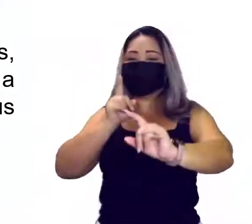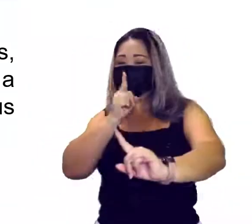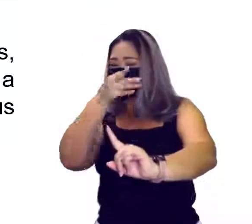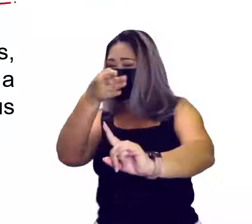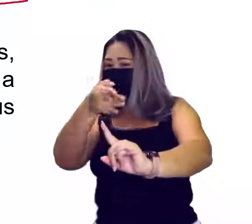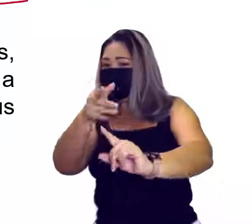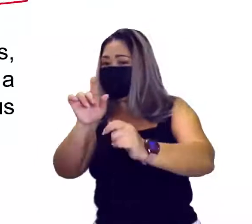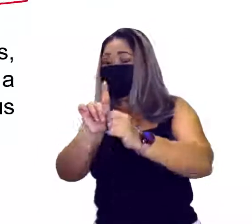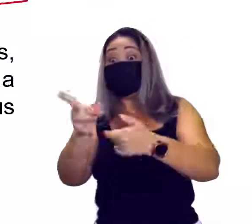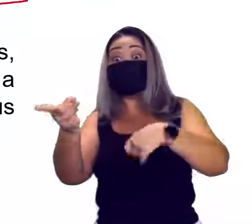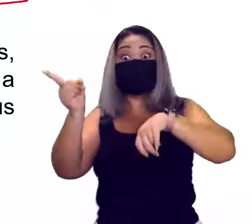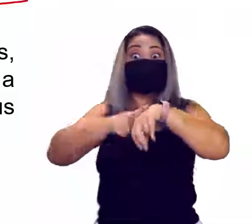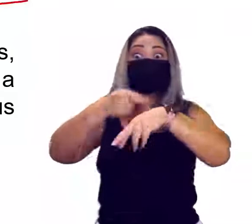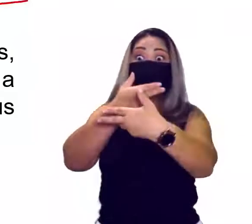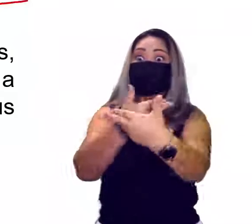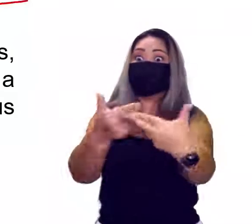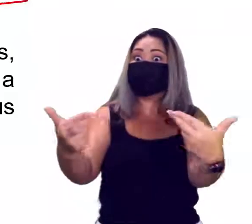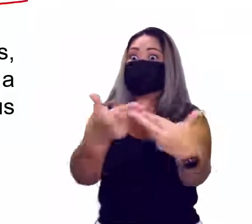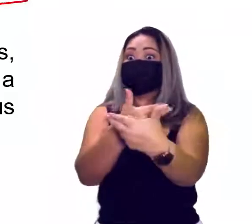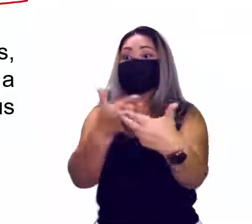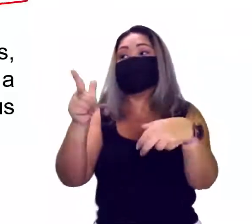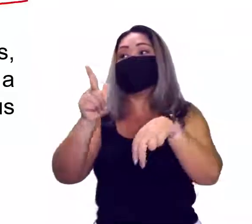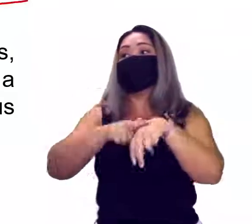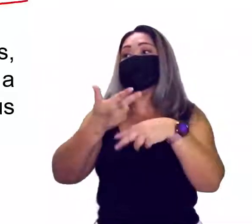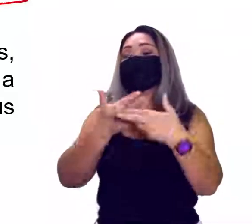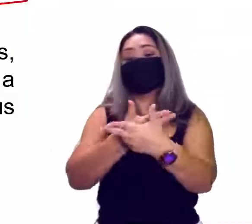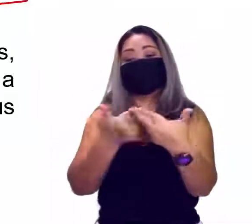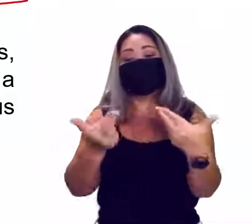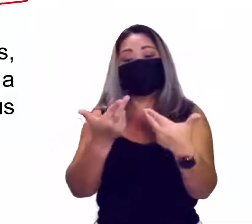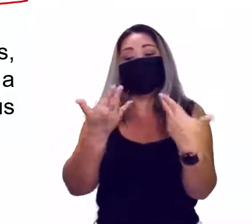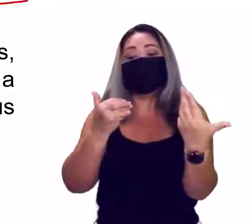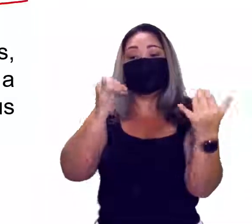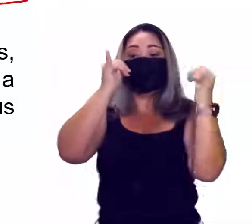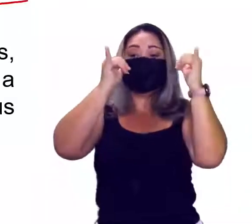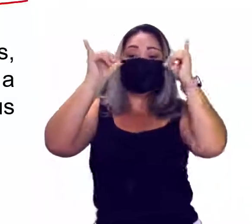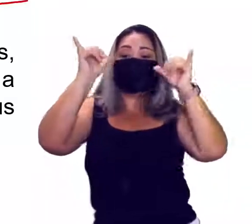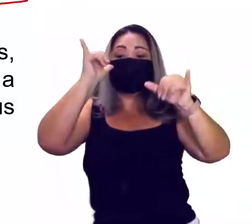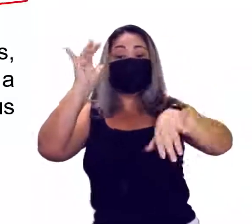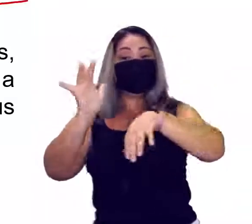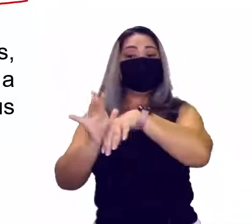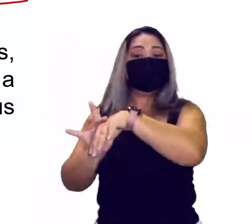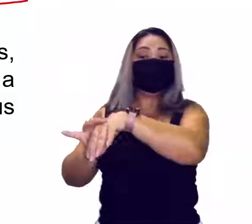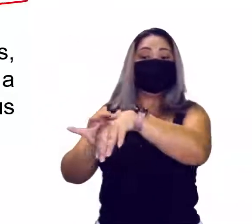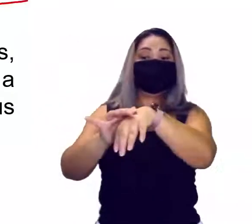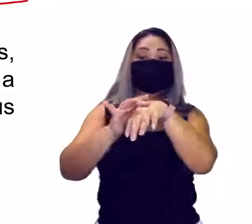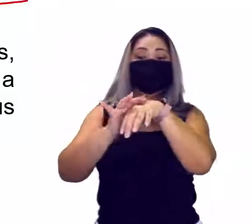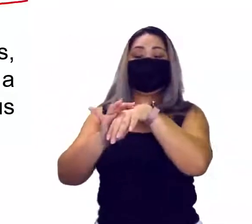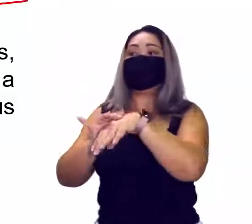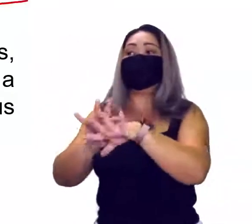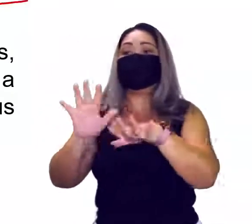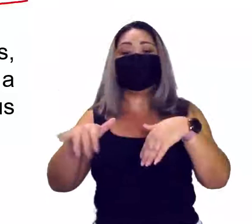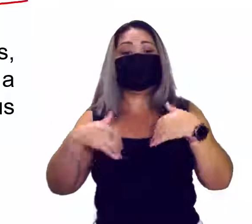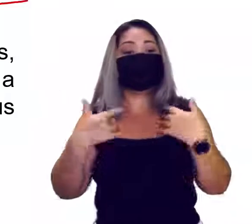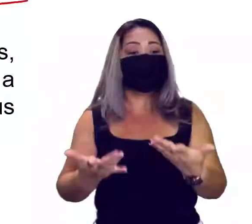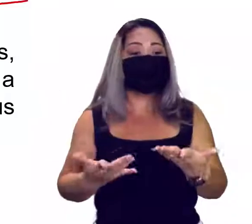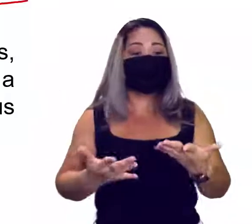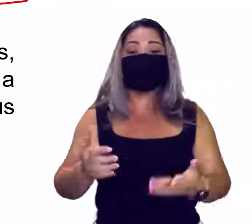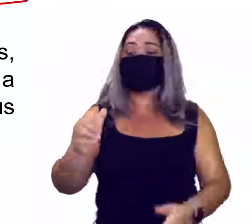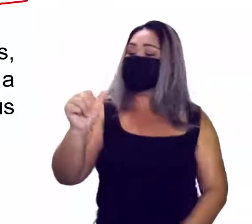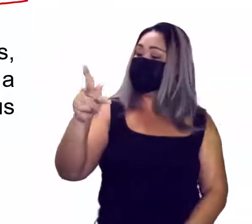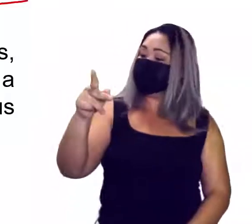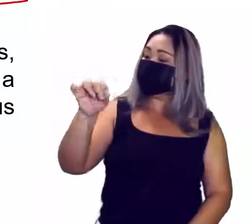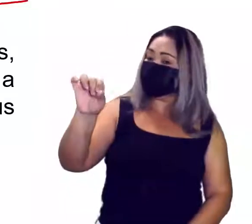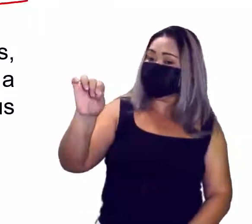alvo e da peste, né? As pessoas pediam para se livrar de algumas doenças. Apolo é um dos